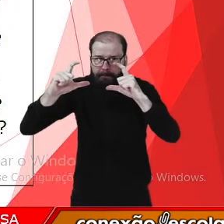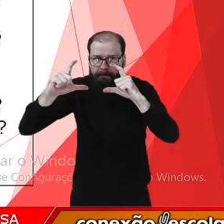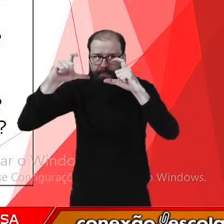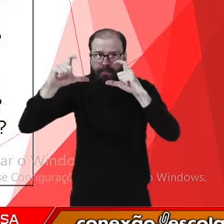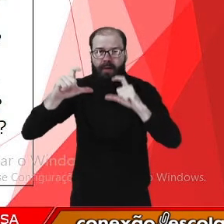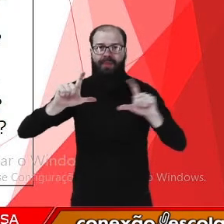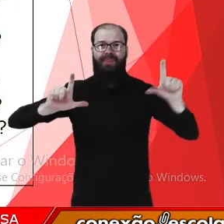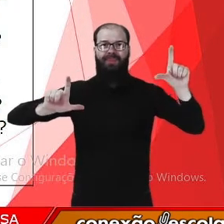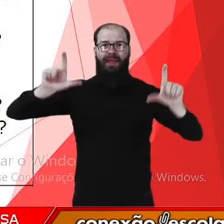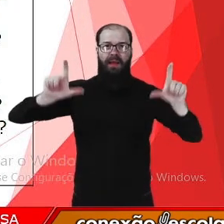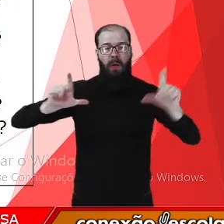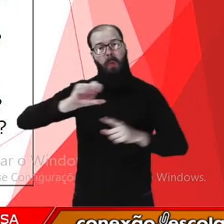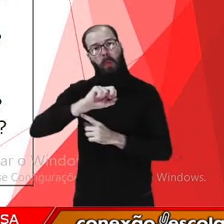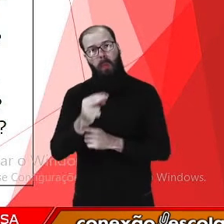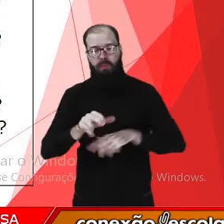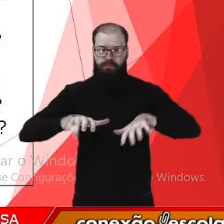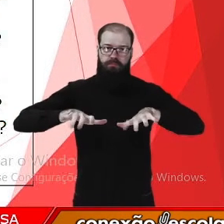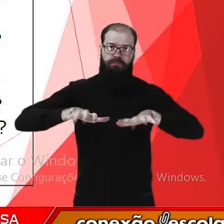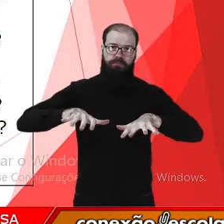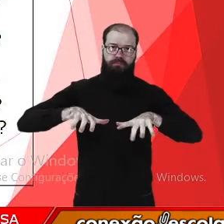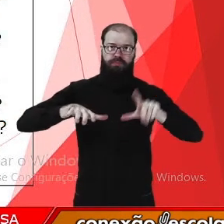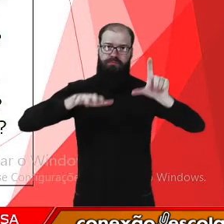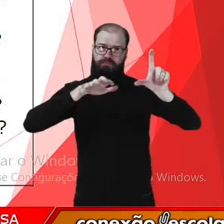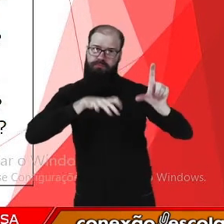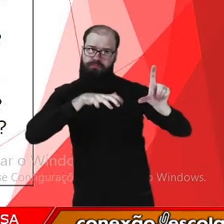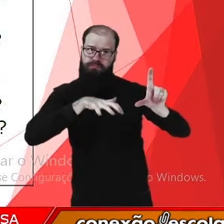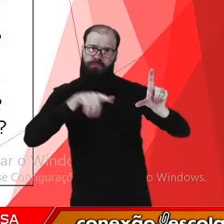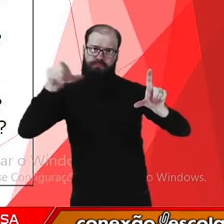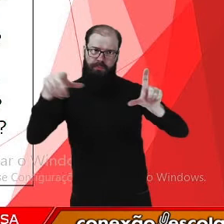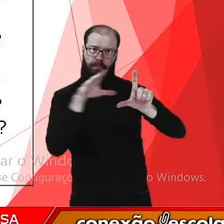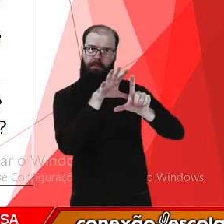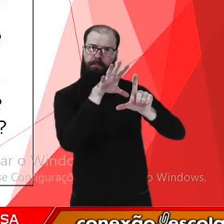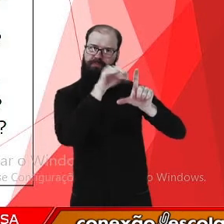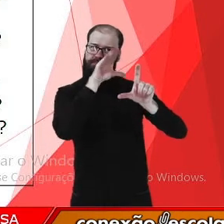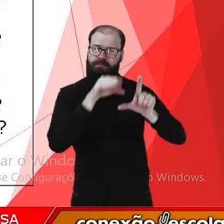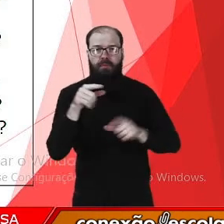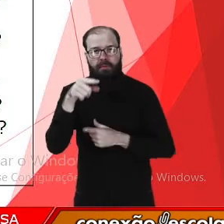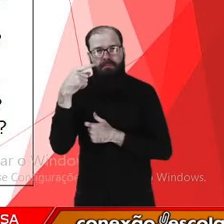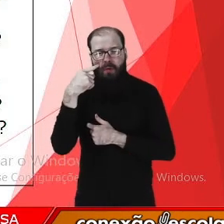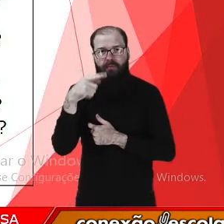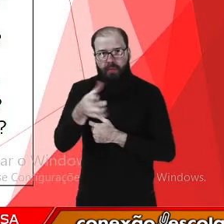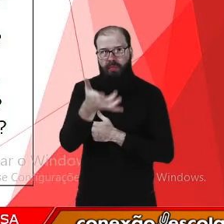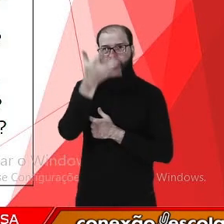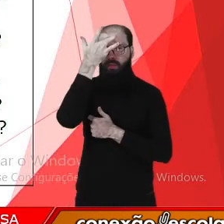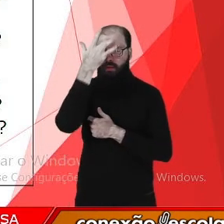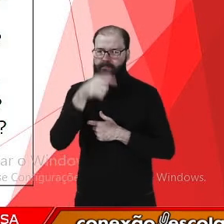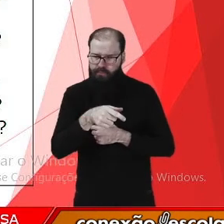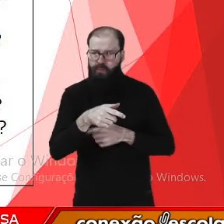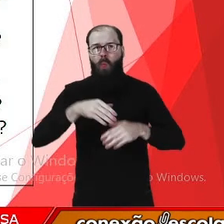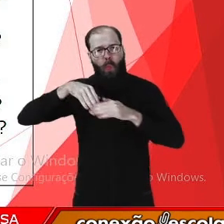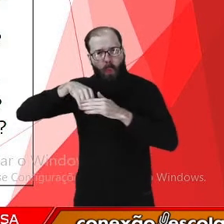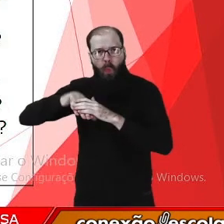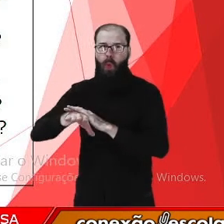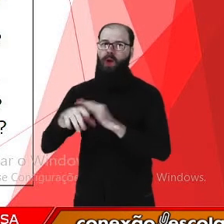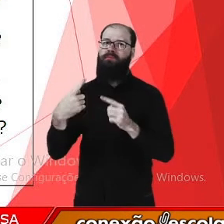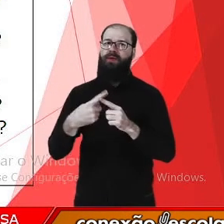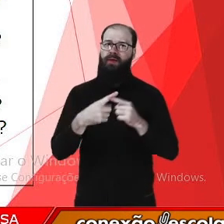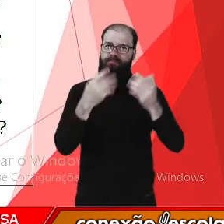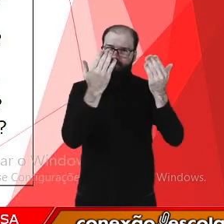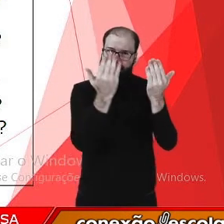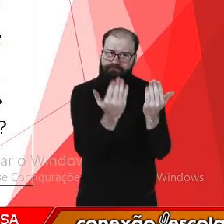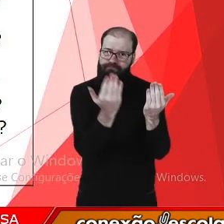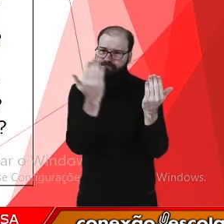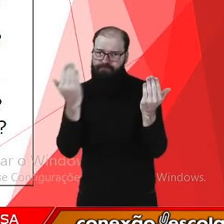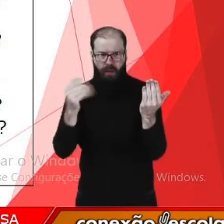na sua televisão ou então grava, tenta escrever, porque essas estruturas vão te acompanhar sempre